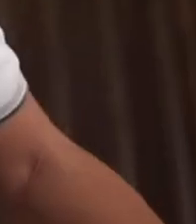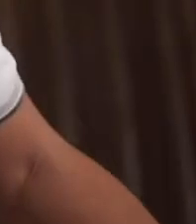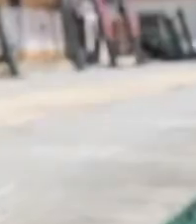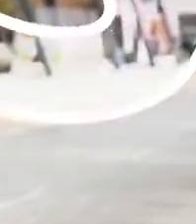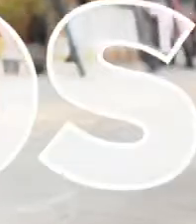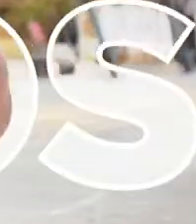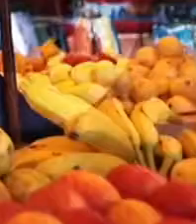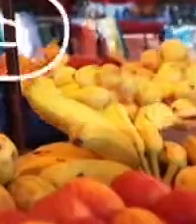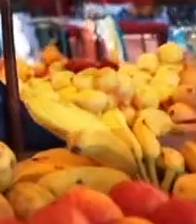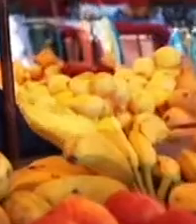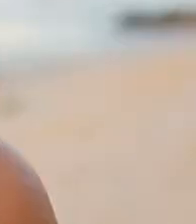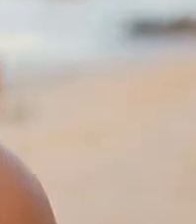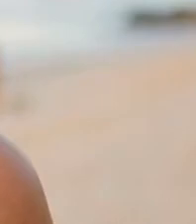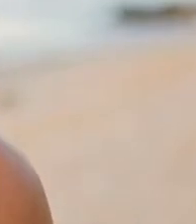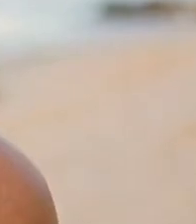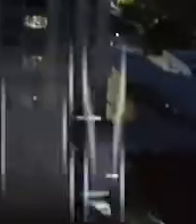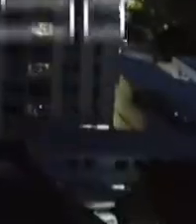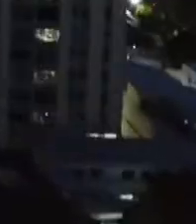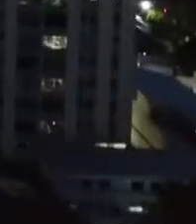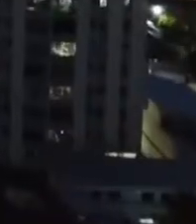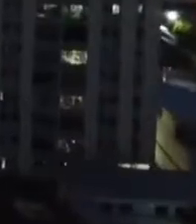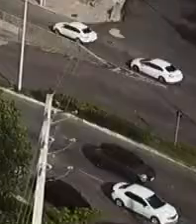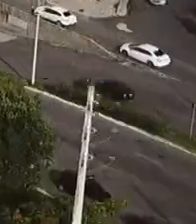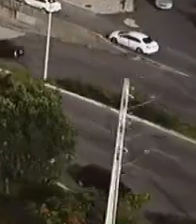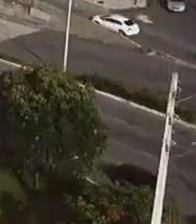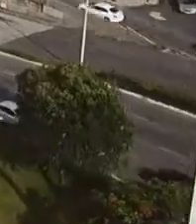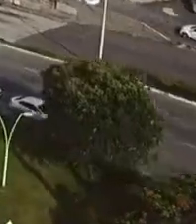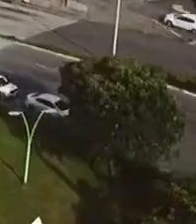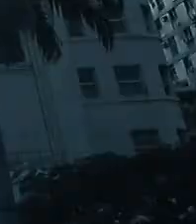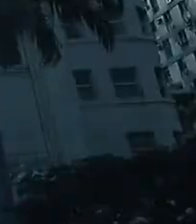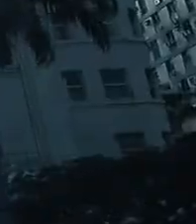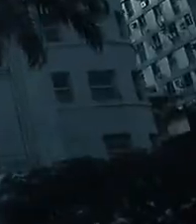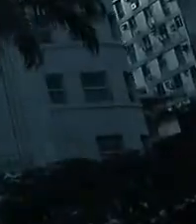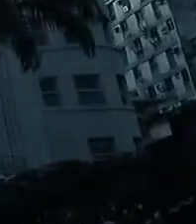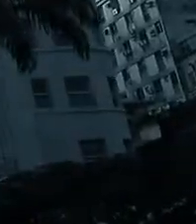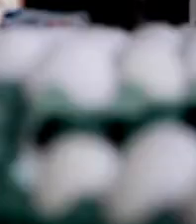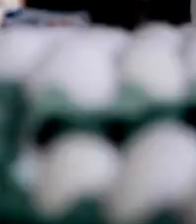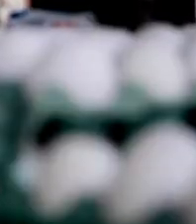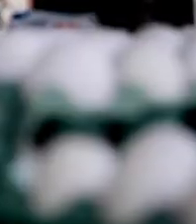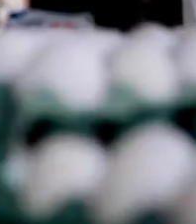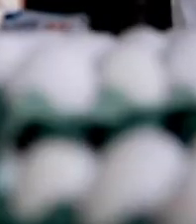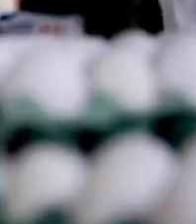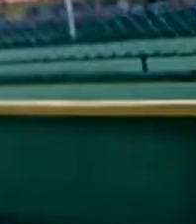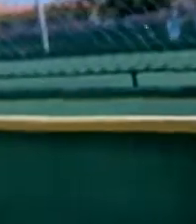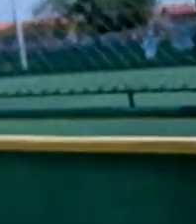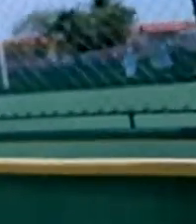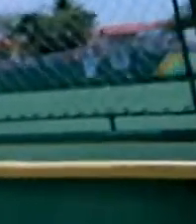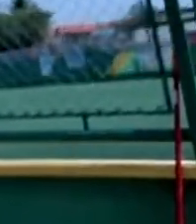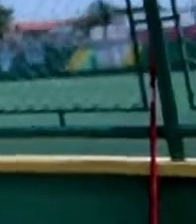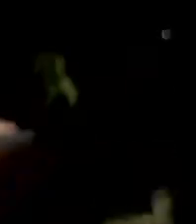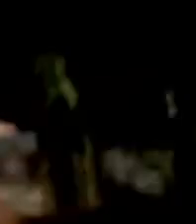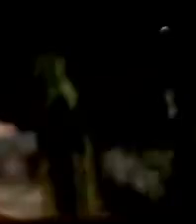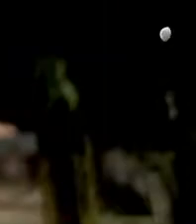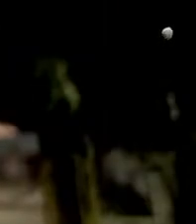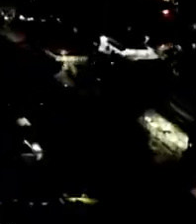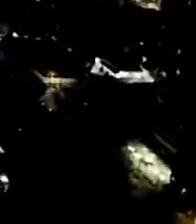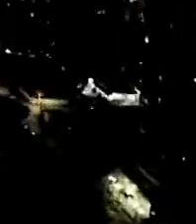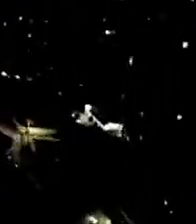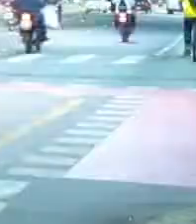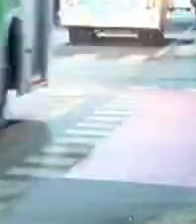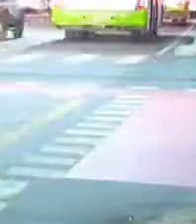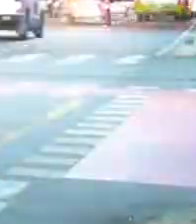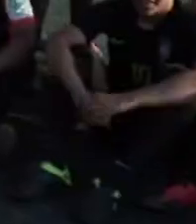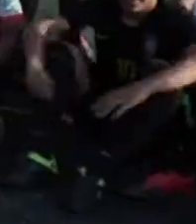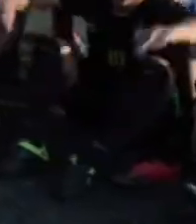sou a Câmara. Nós somos a Câmara. Participe. A Câmara Municipal de Fortaleza escuta a voz de toda a população, elaborando